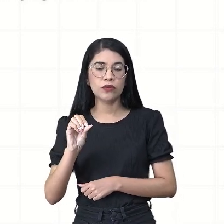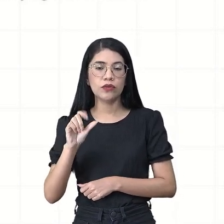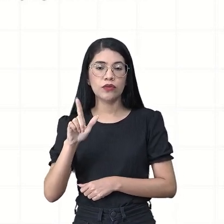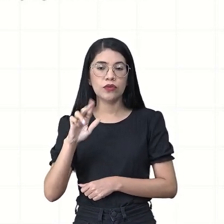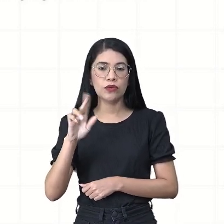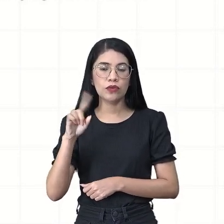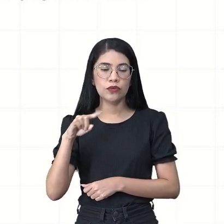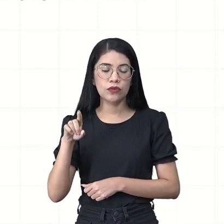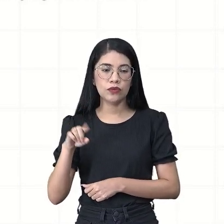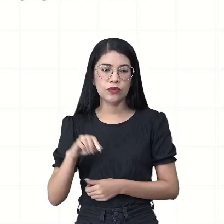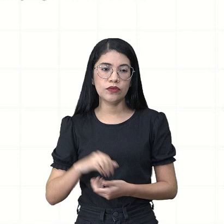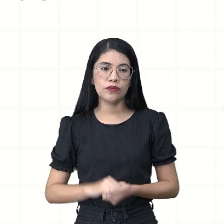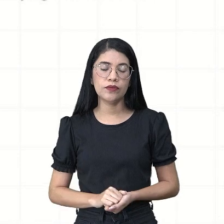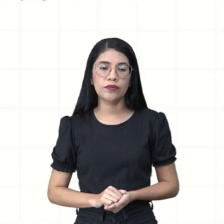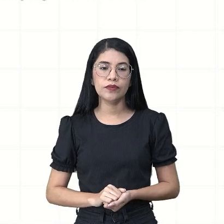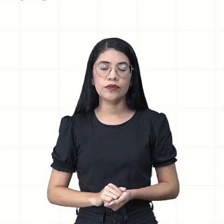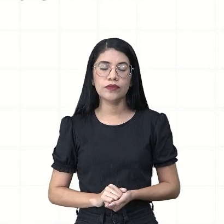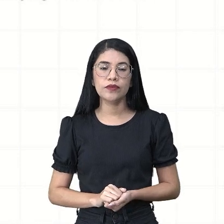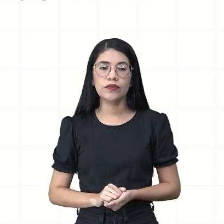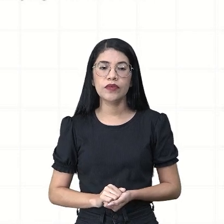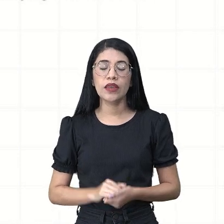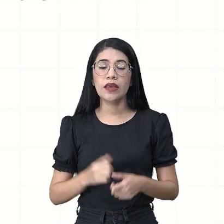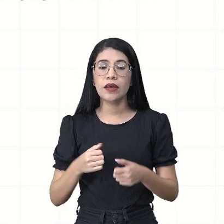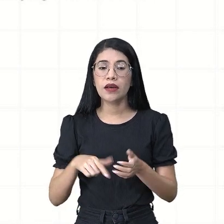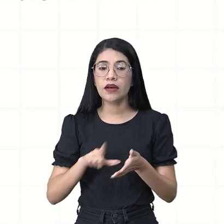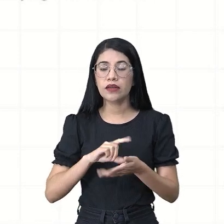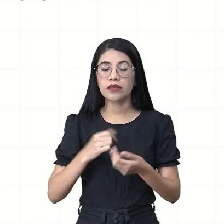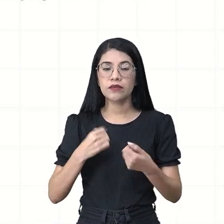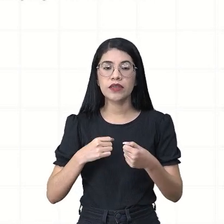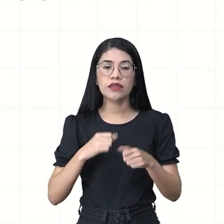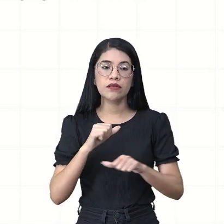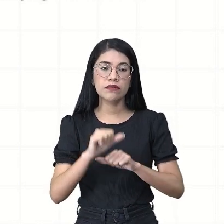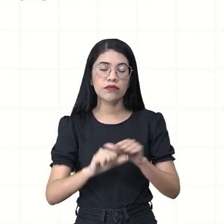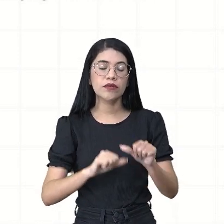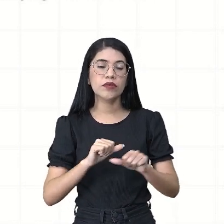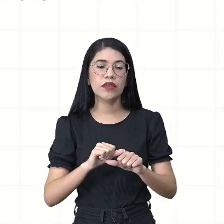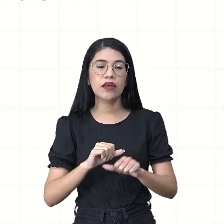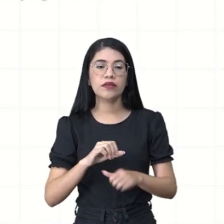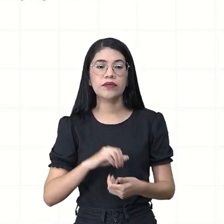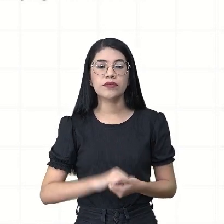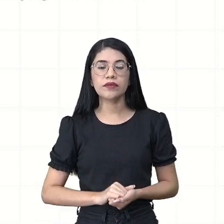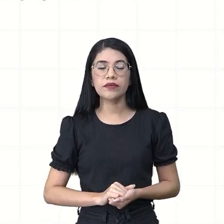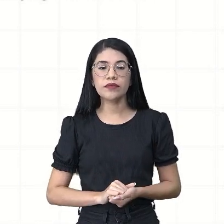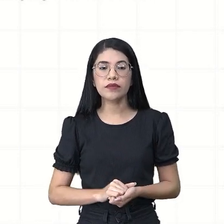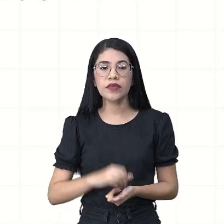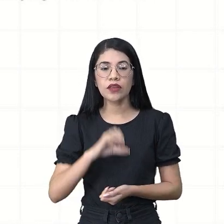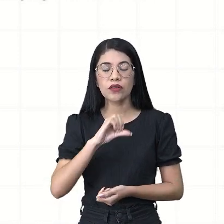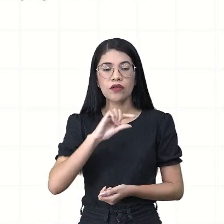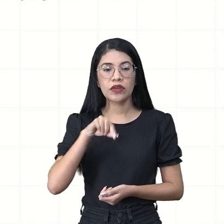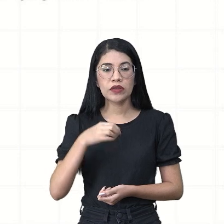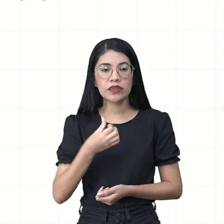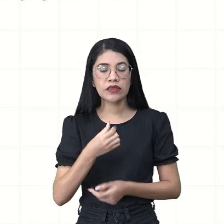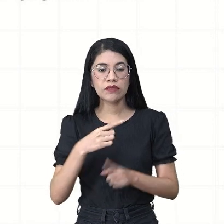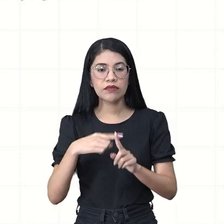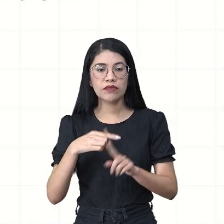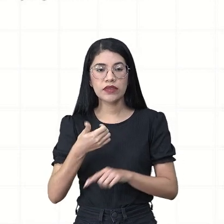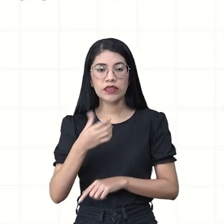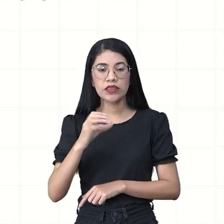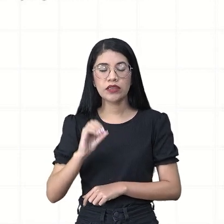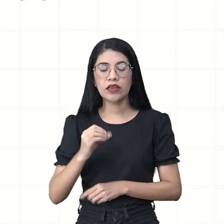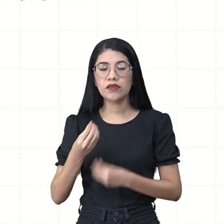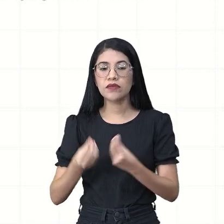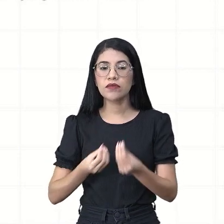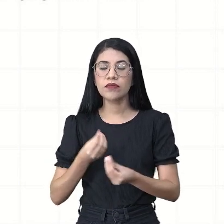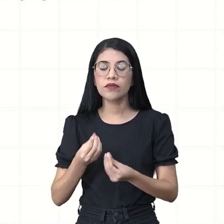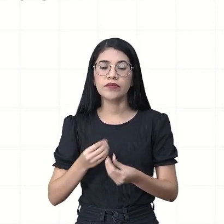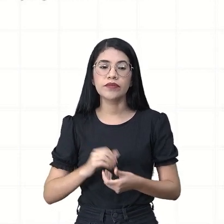vai fazer primeiro essa transformação aqui. Vou tirar da notação científica, né? Então, tirando dessa notação